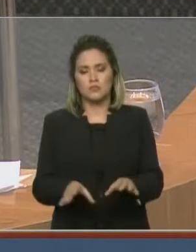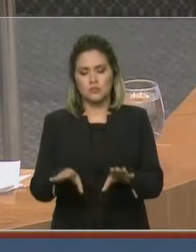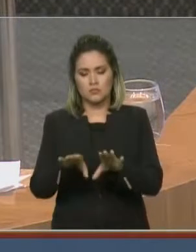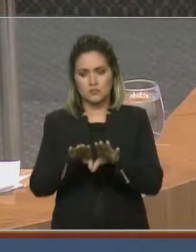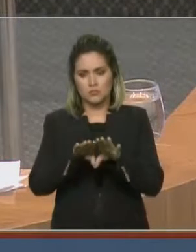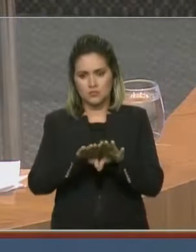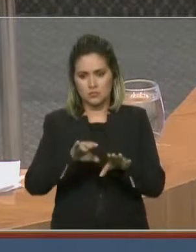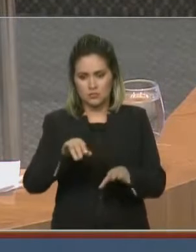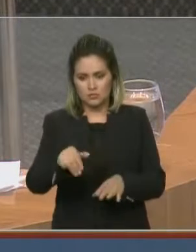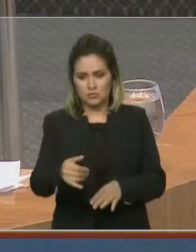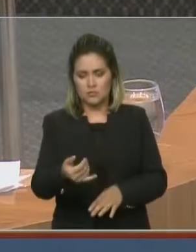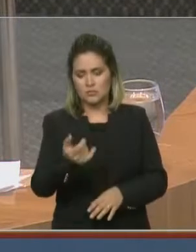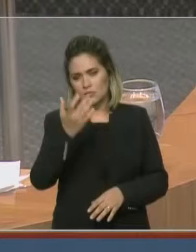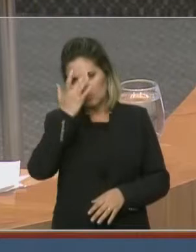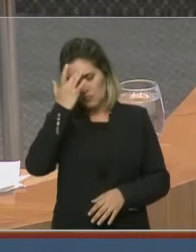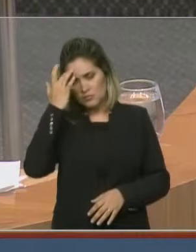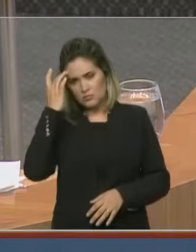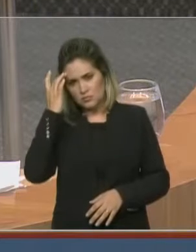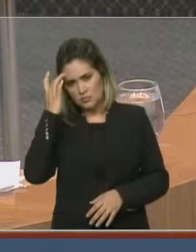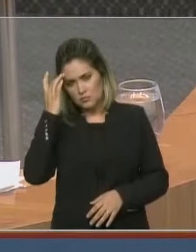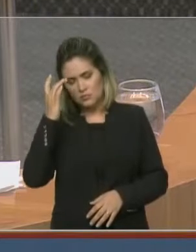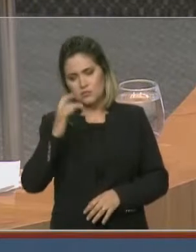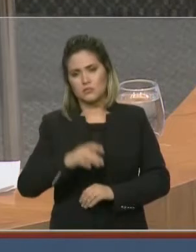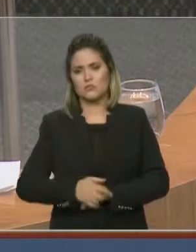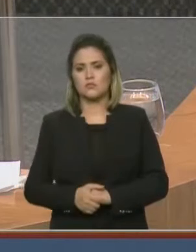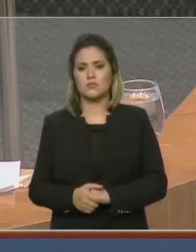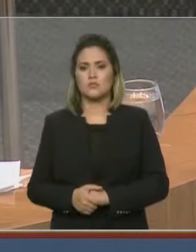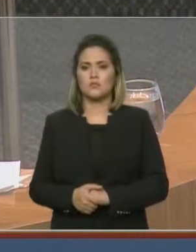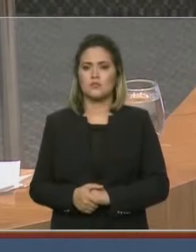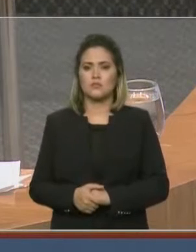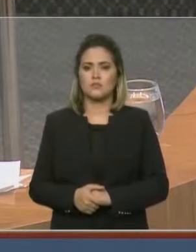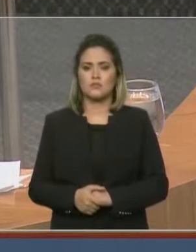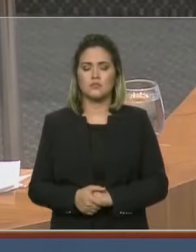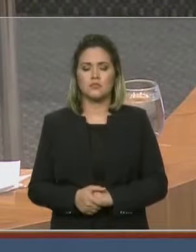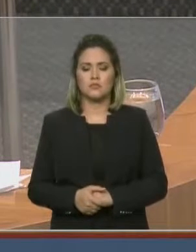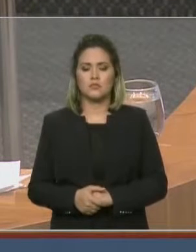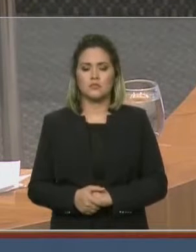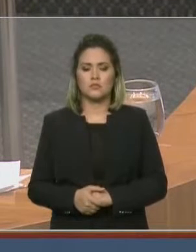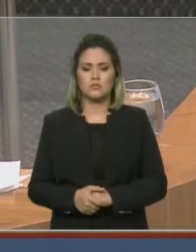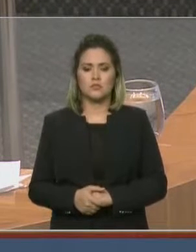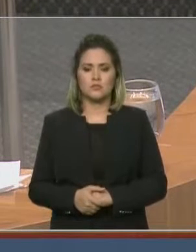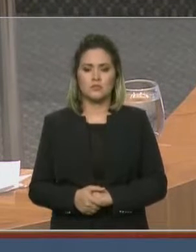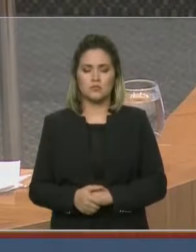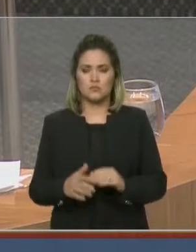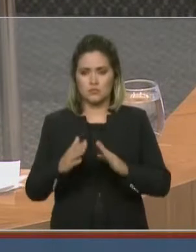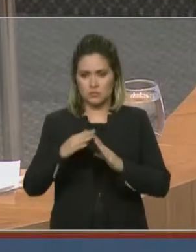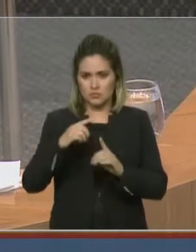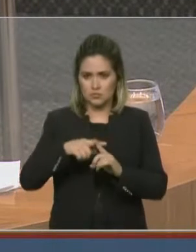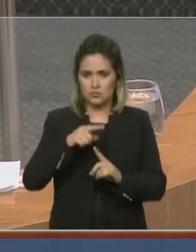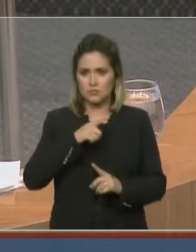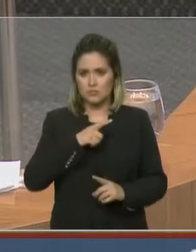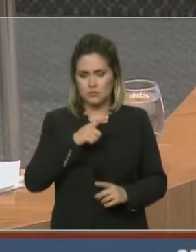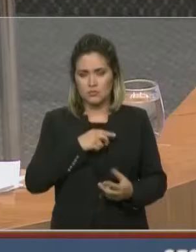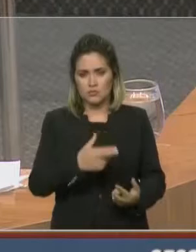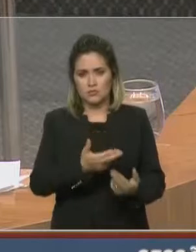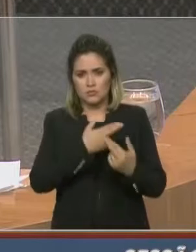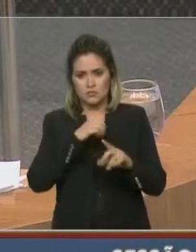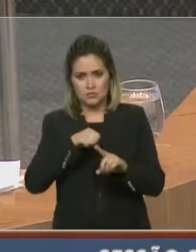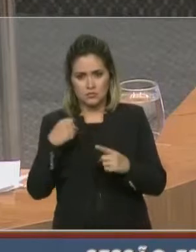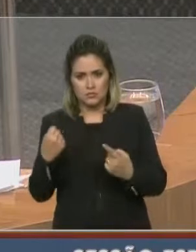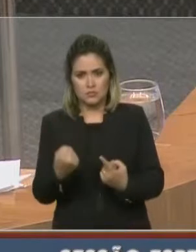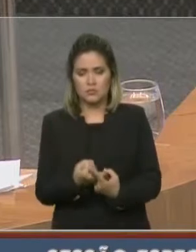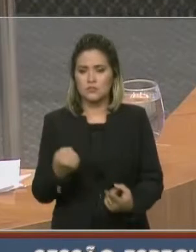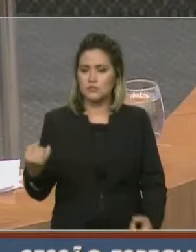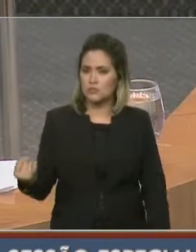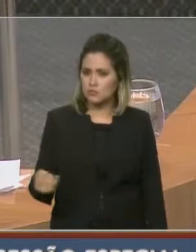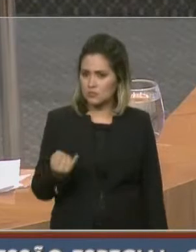aos cidadãos e às cidadãs brasileiras. A Igreja tem um papel social importante